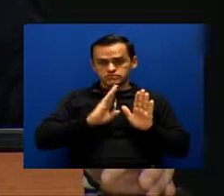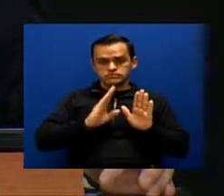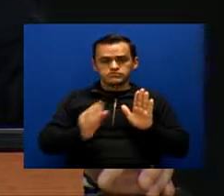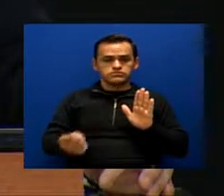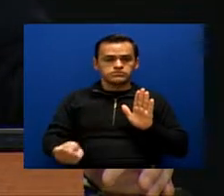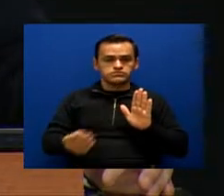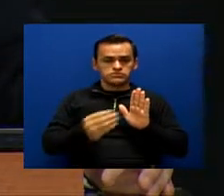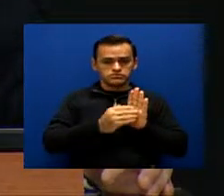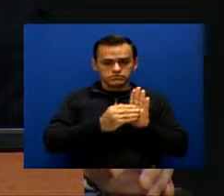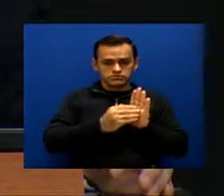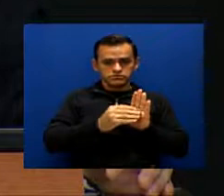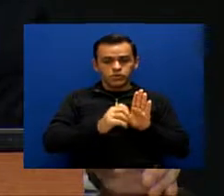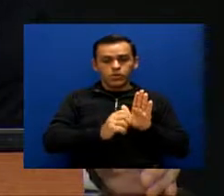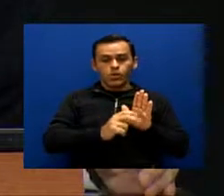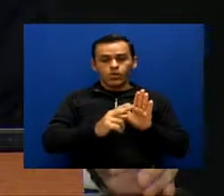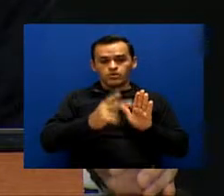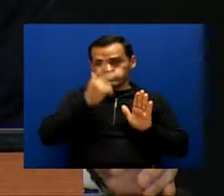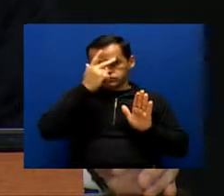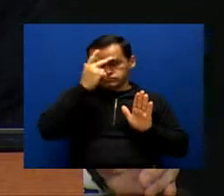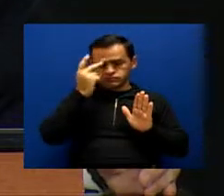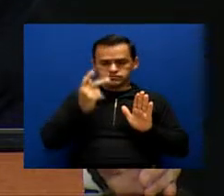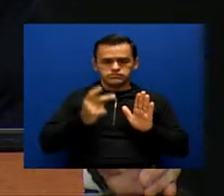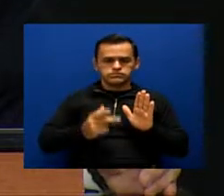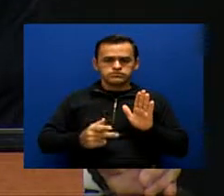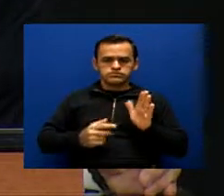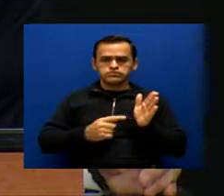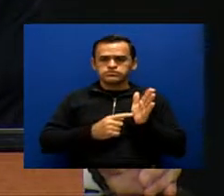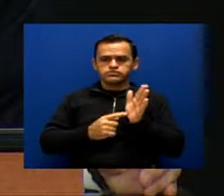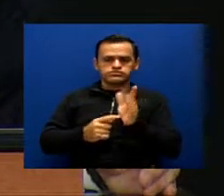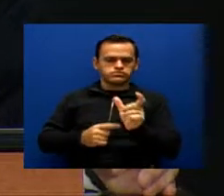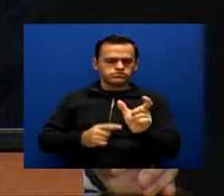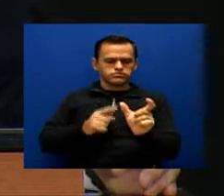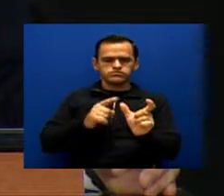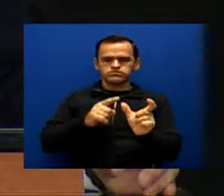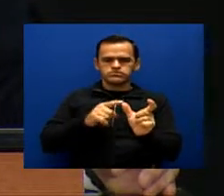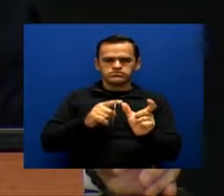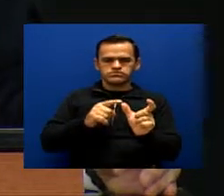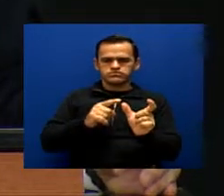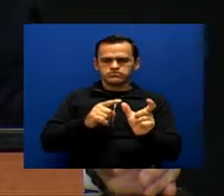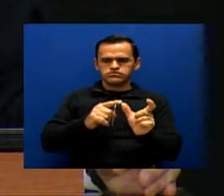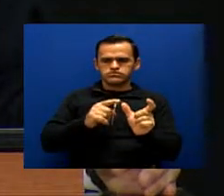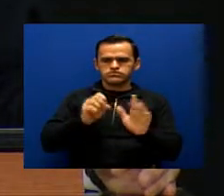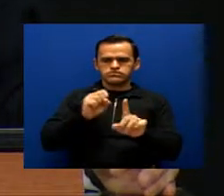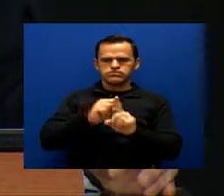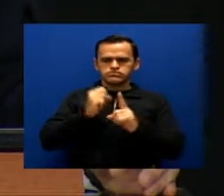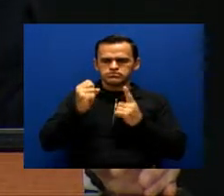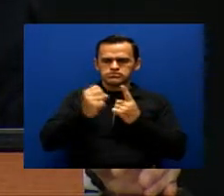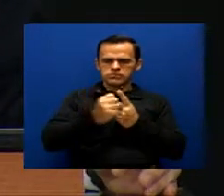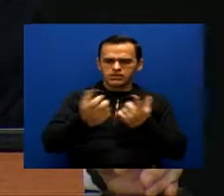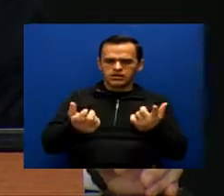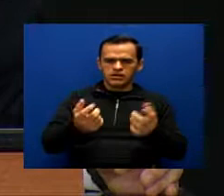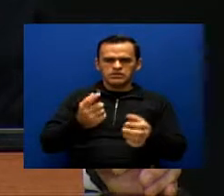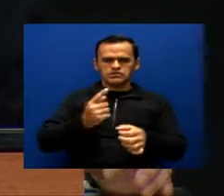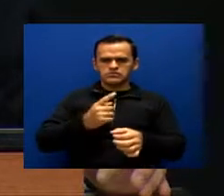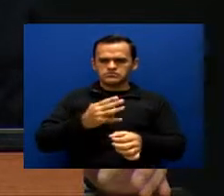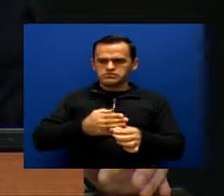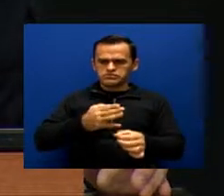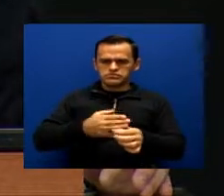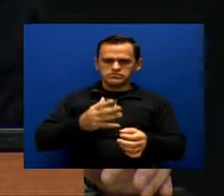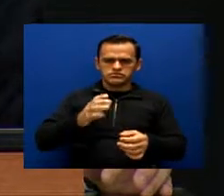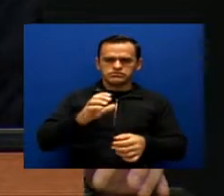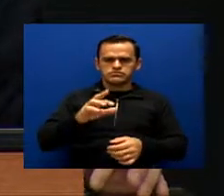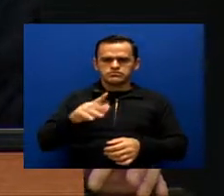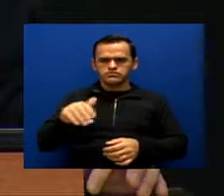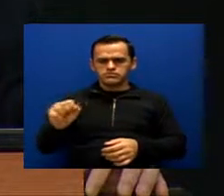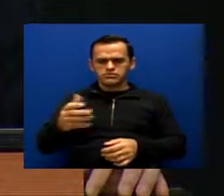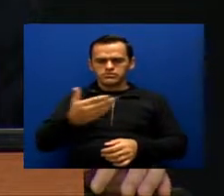ou a pessoa apresenta que participa de qualquer programa social, seja no município, seja através do CRAS,